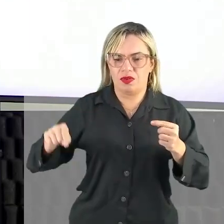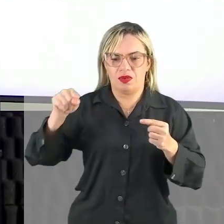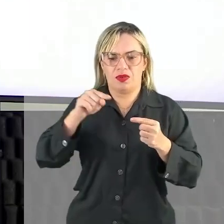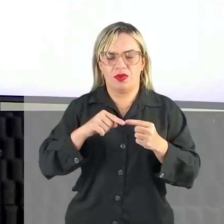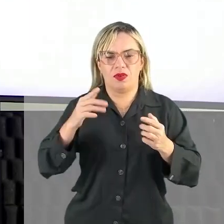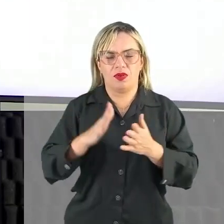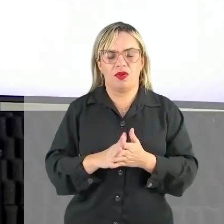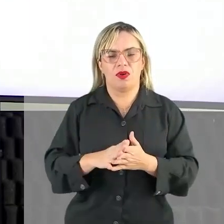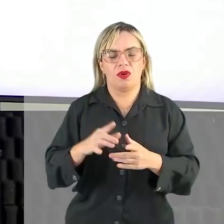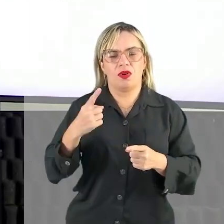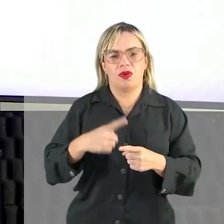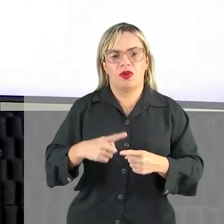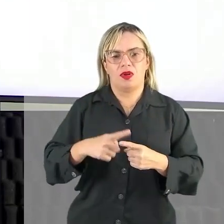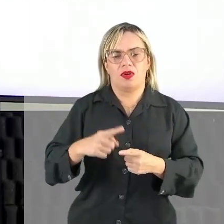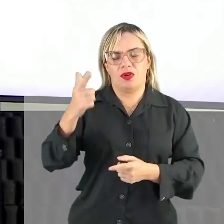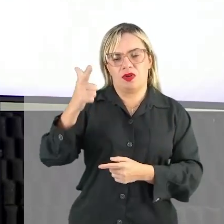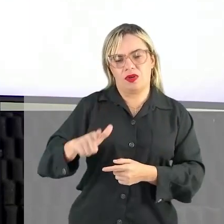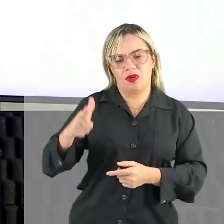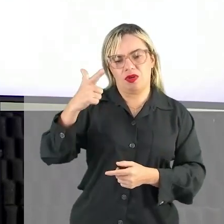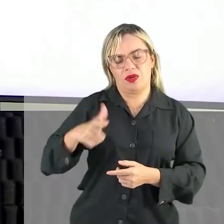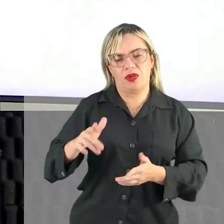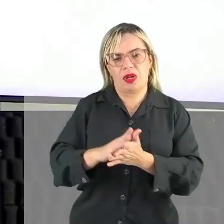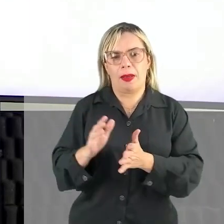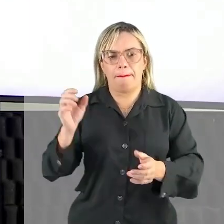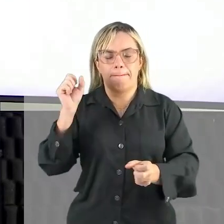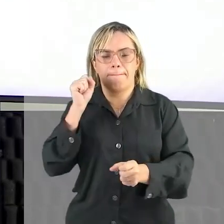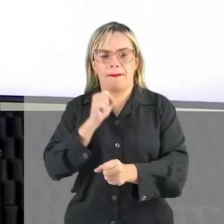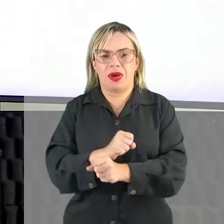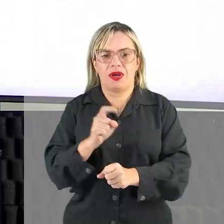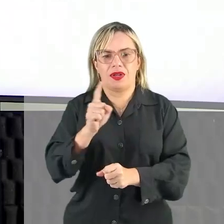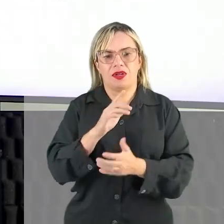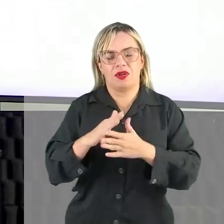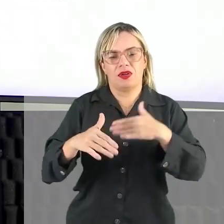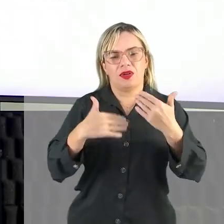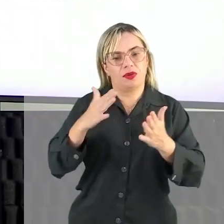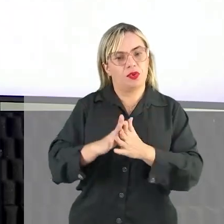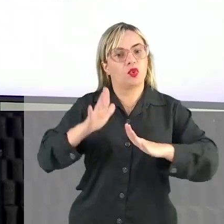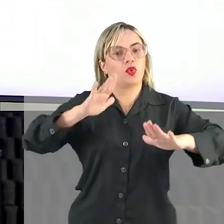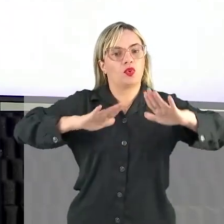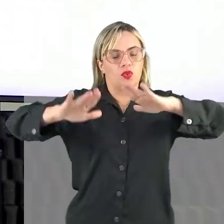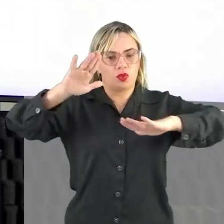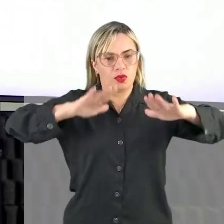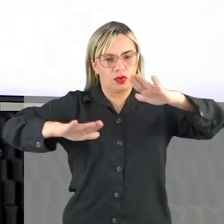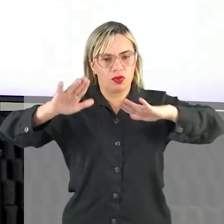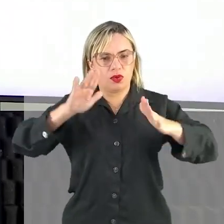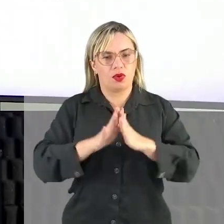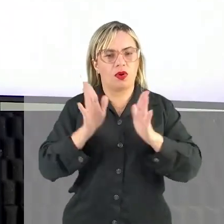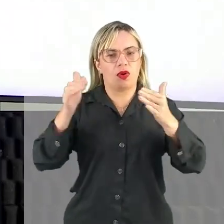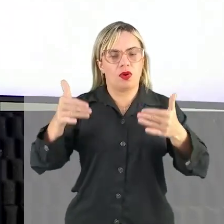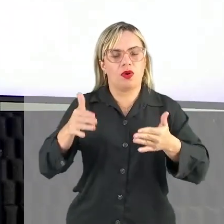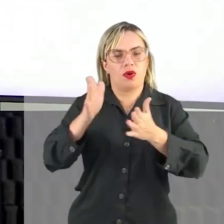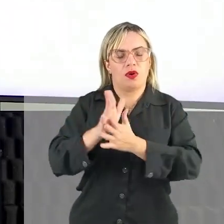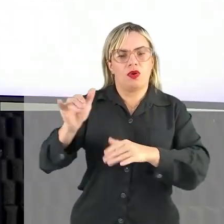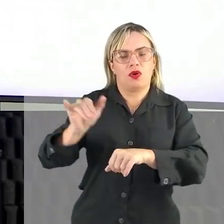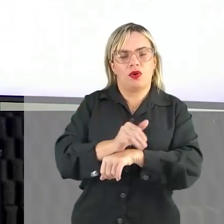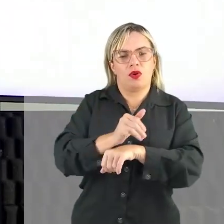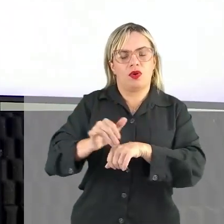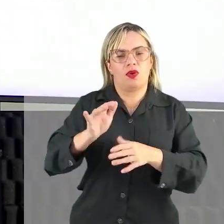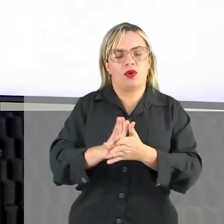nem pra frente e nem para trás Tome muito cuidado com isso e preste atenção nas estratégias nas